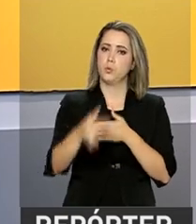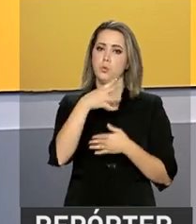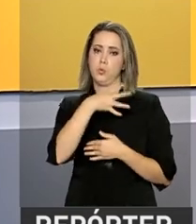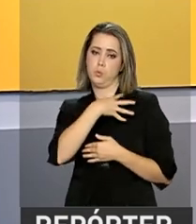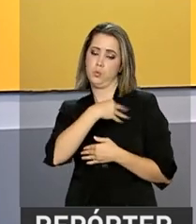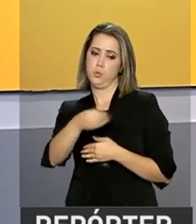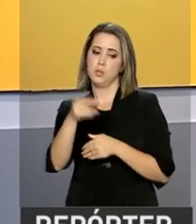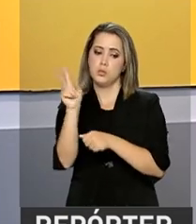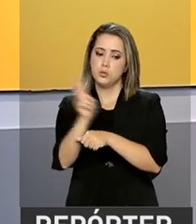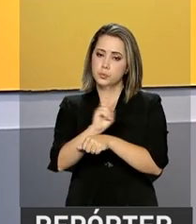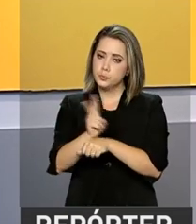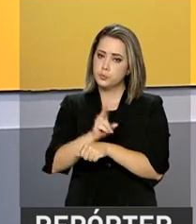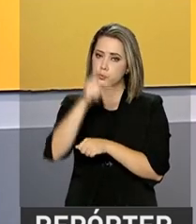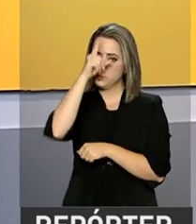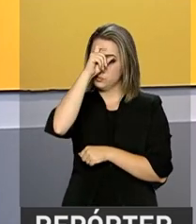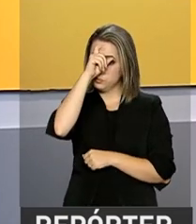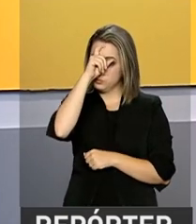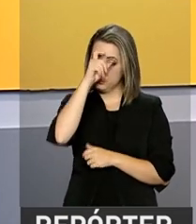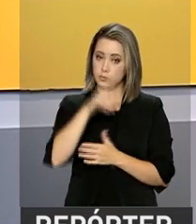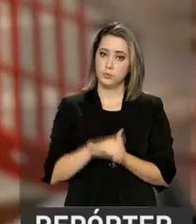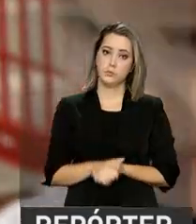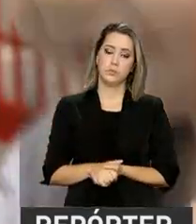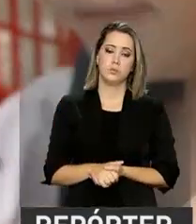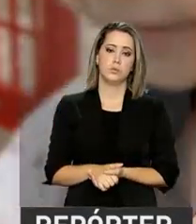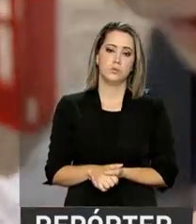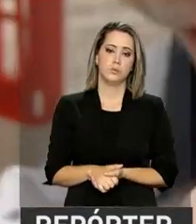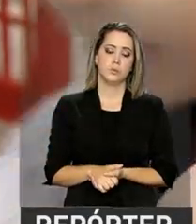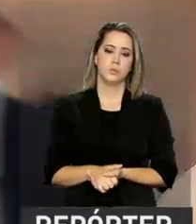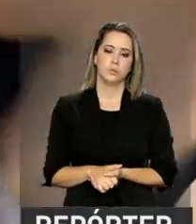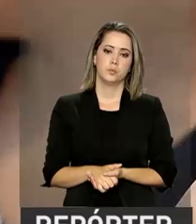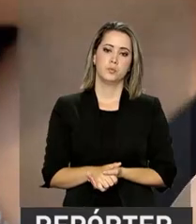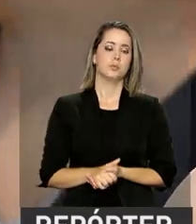durante esses procedimentos.